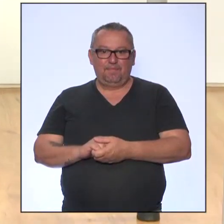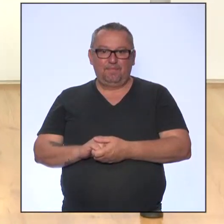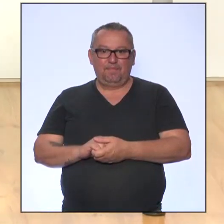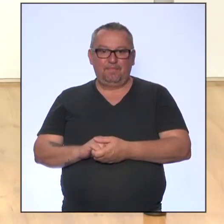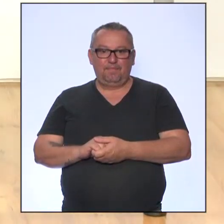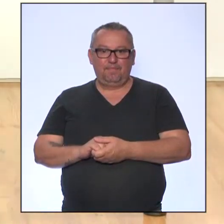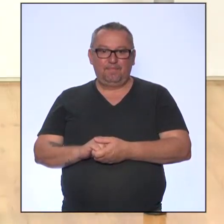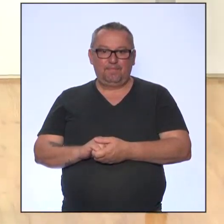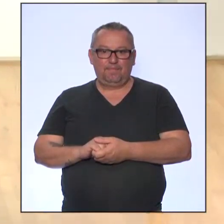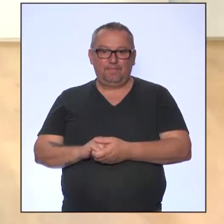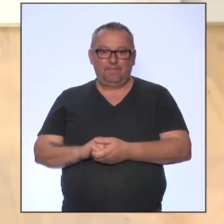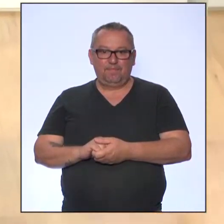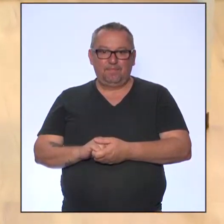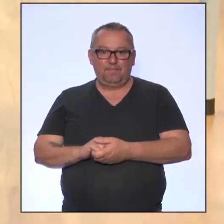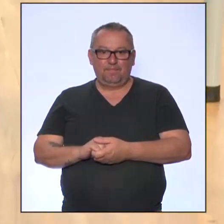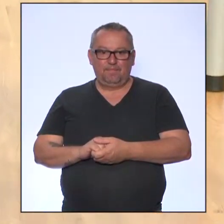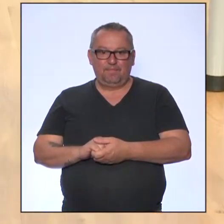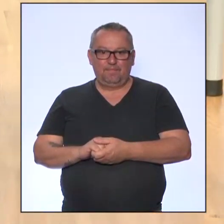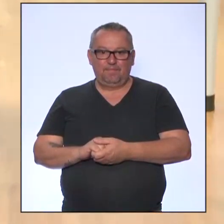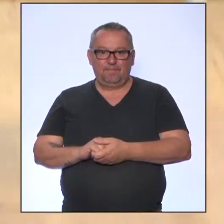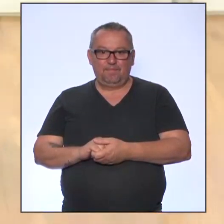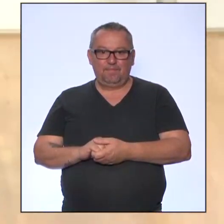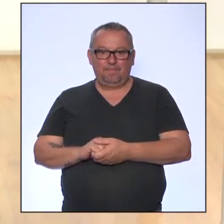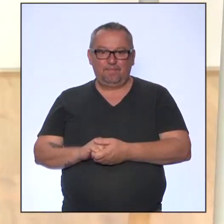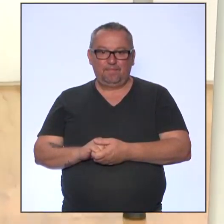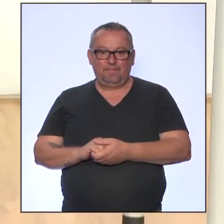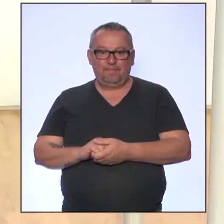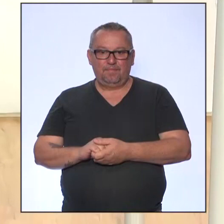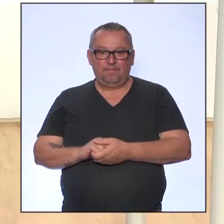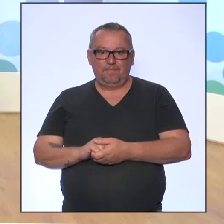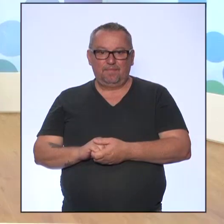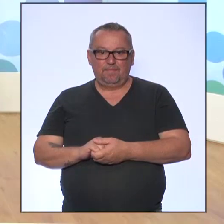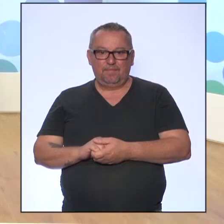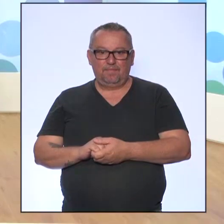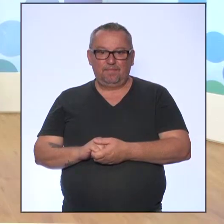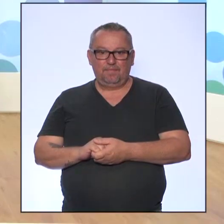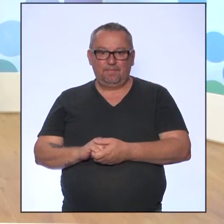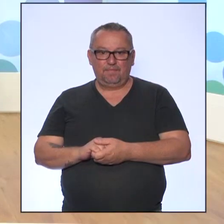Acelera. Só quando eu... Só quando eu bater a palma uma vez só? Isso.